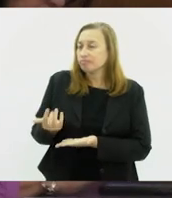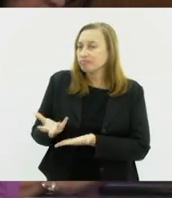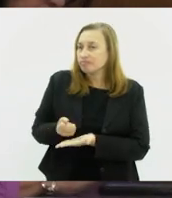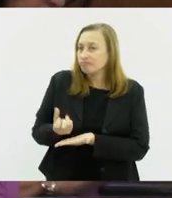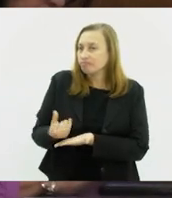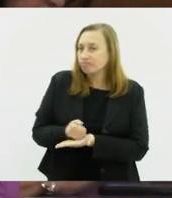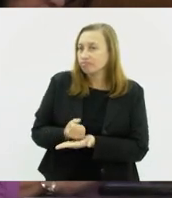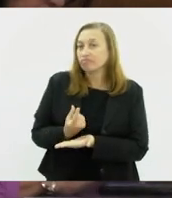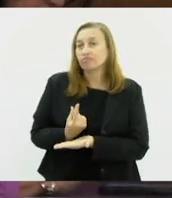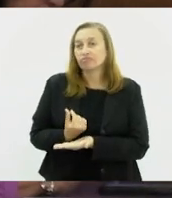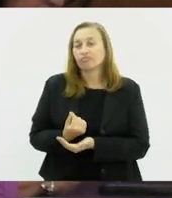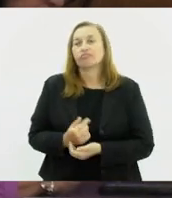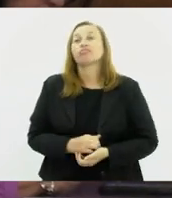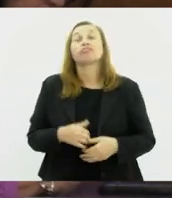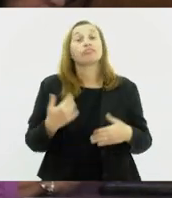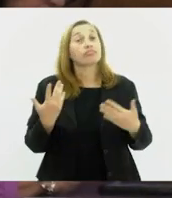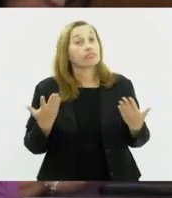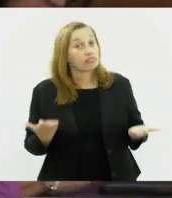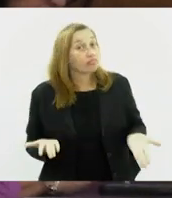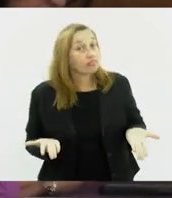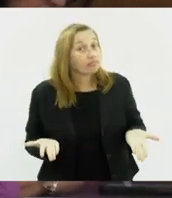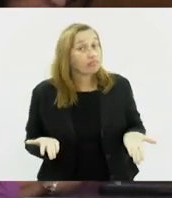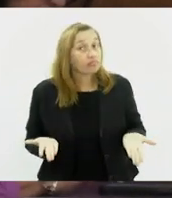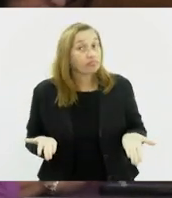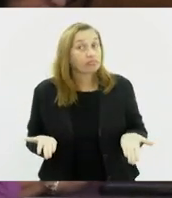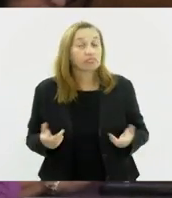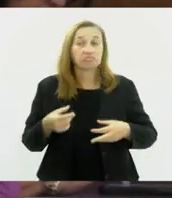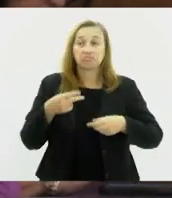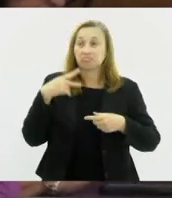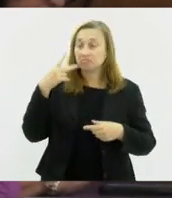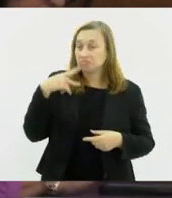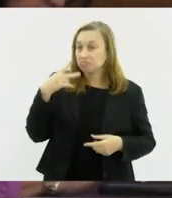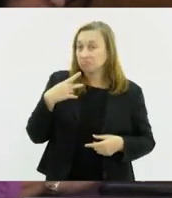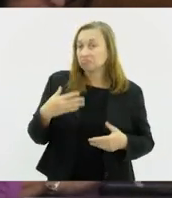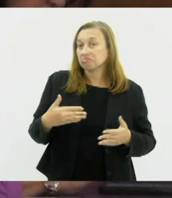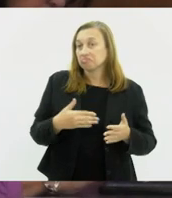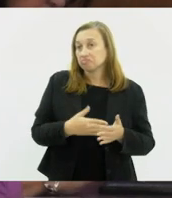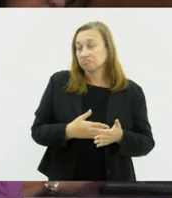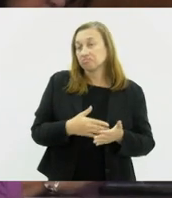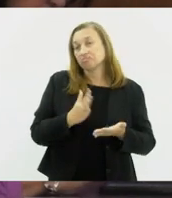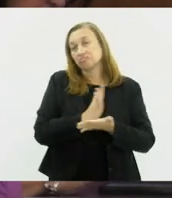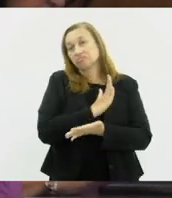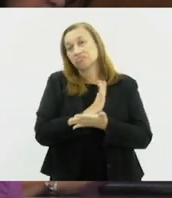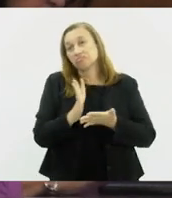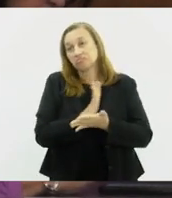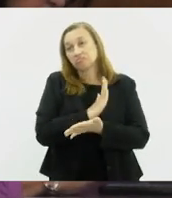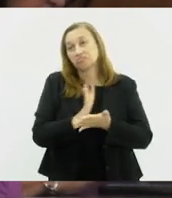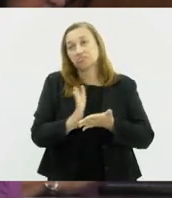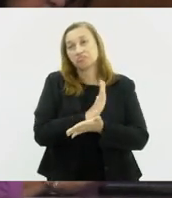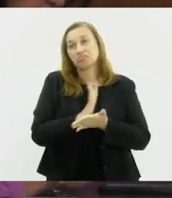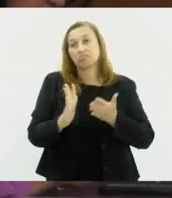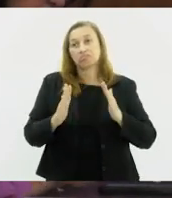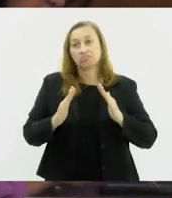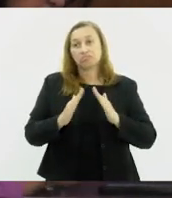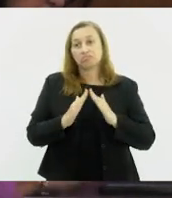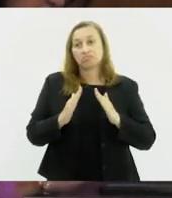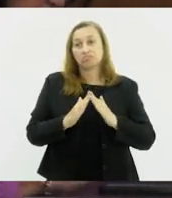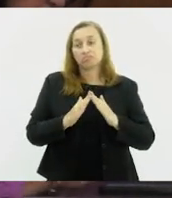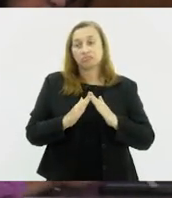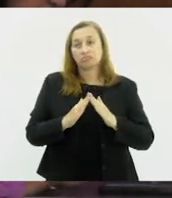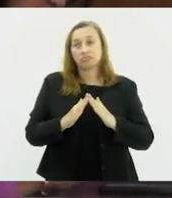ganham com ela então políticos até mesmo alguns dessa casa se auto